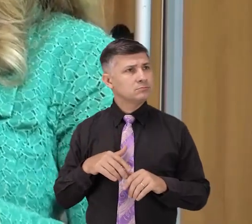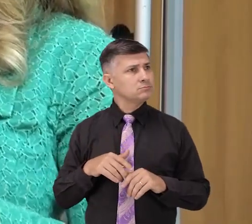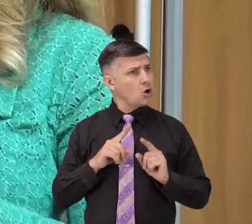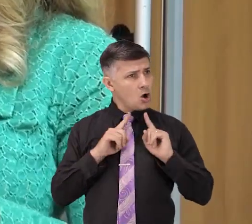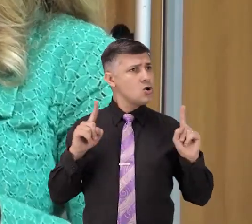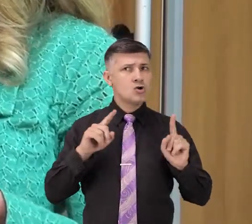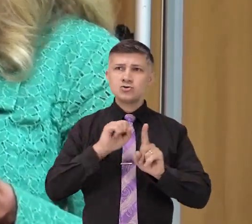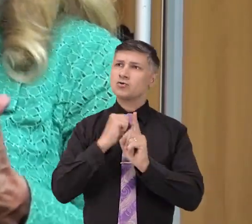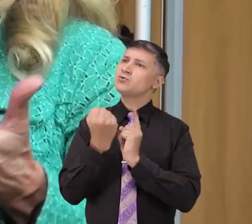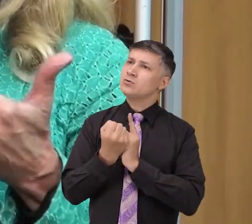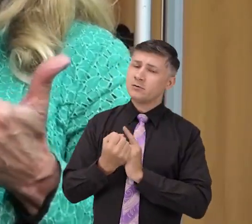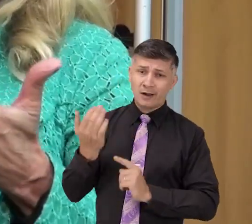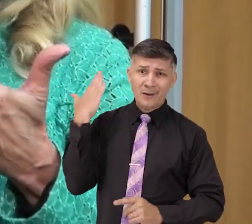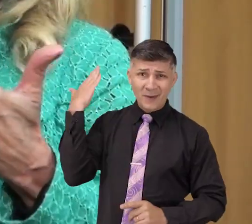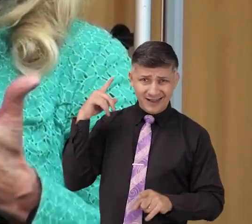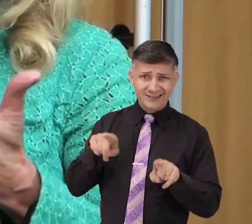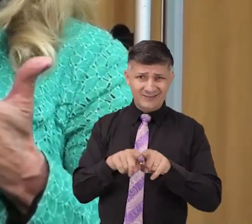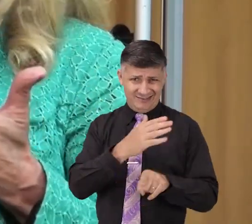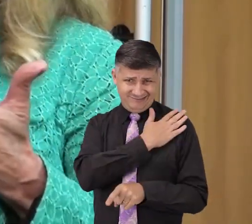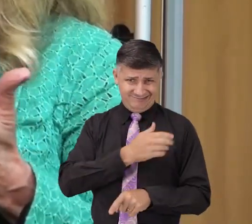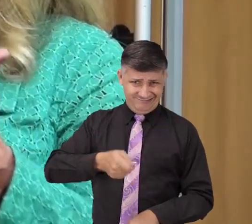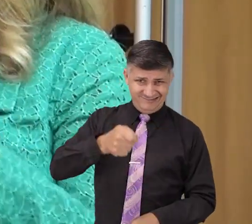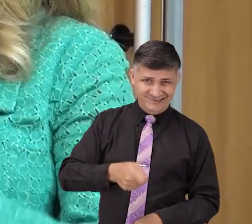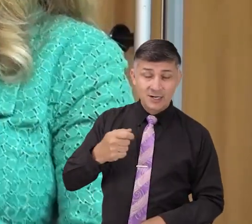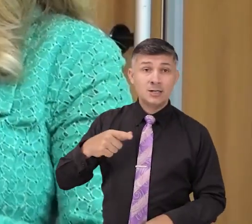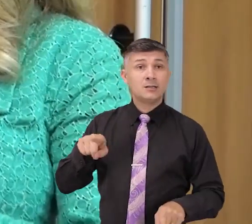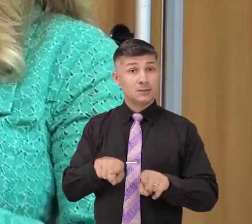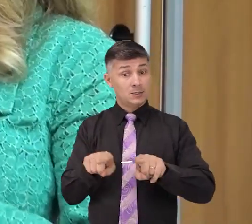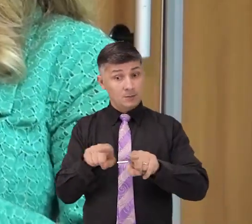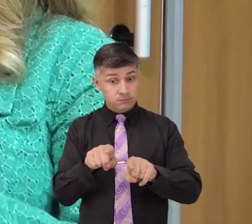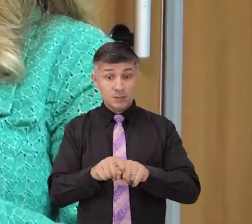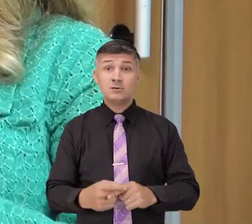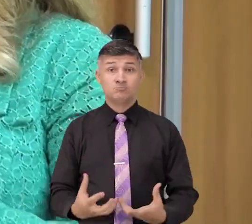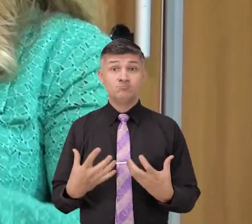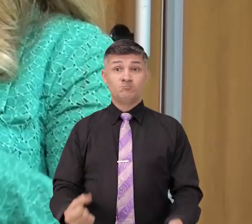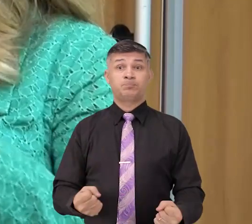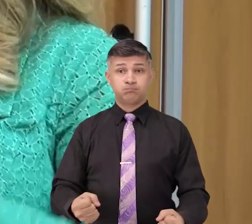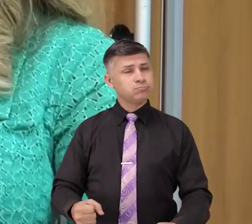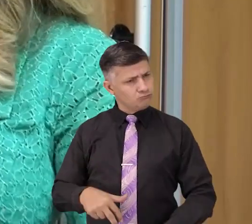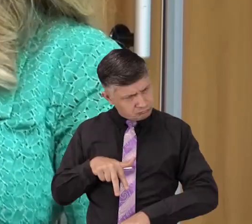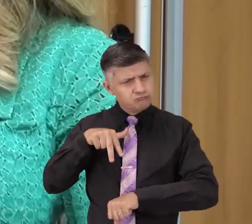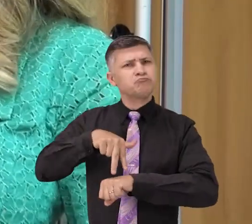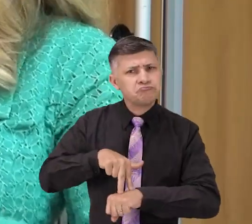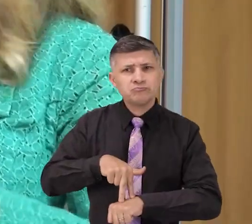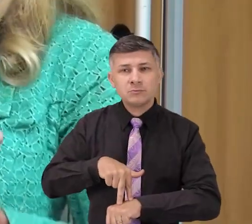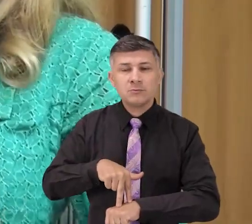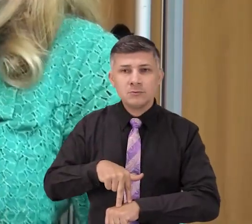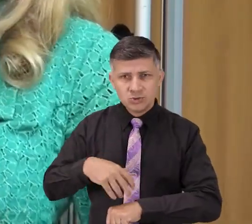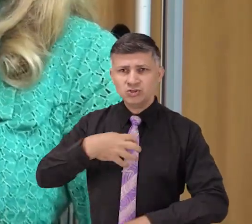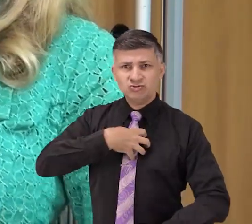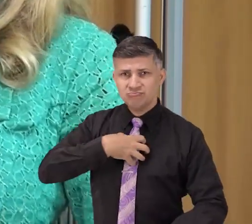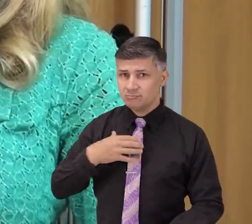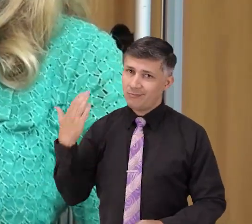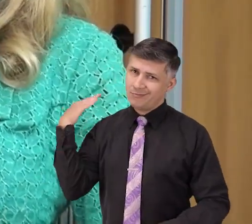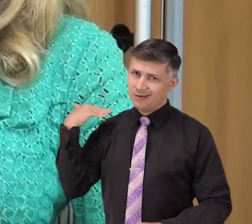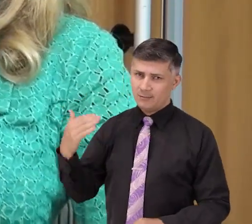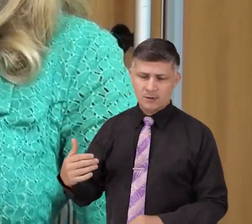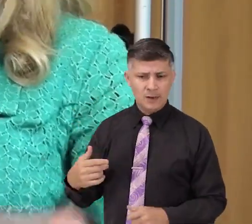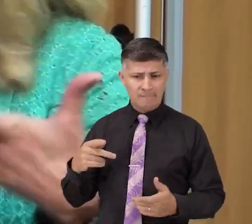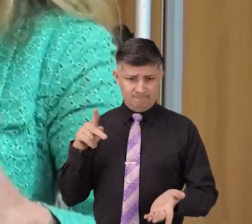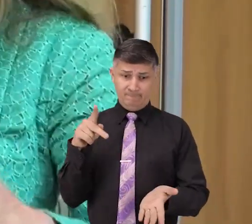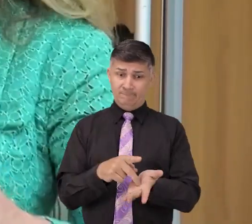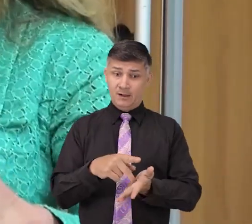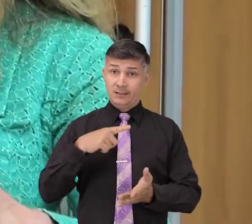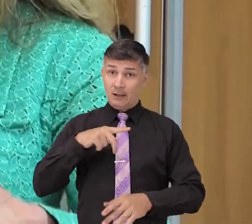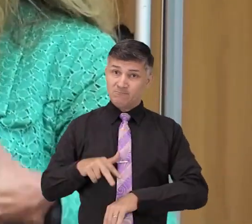perante a sociedade, e a época também nos propiciava assumir esse tipo de postura e assumir esse tipo de conduta,